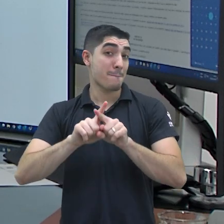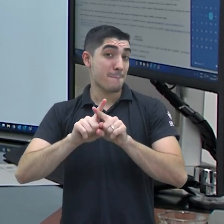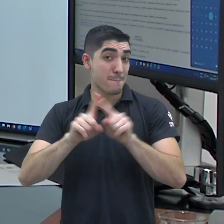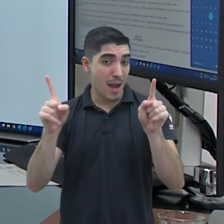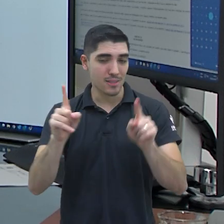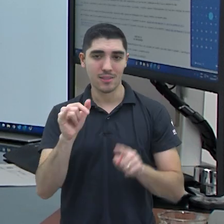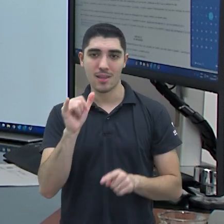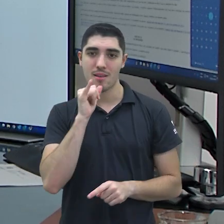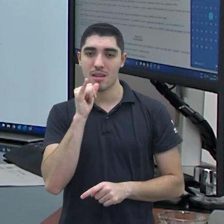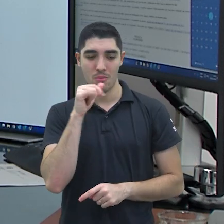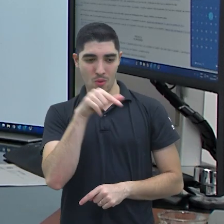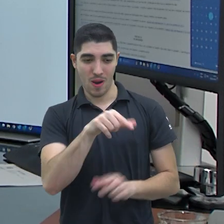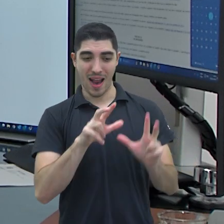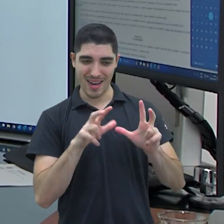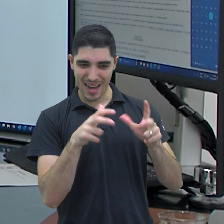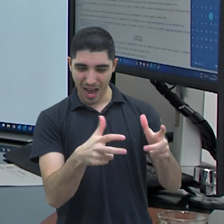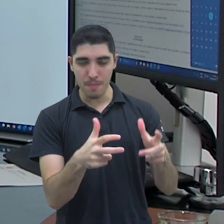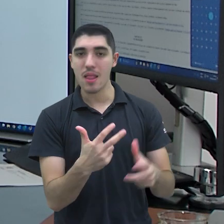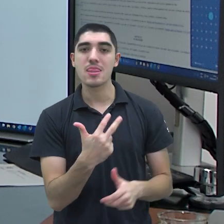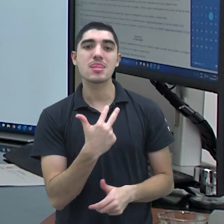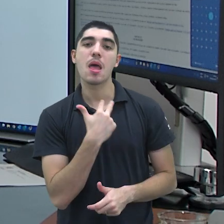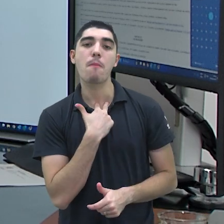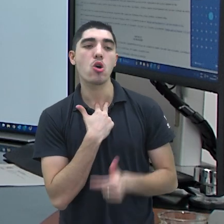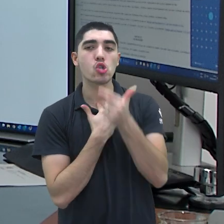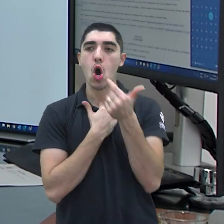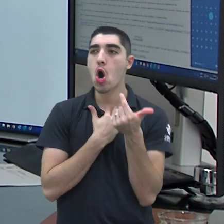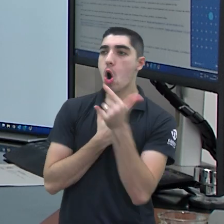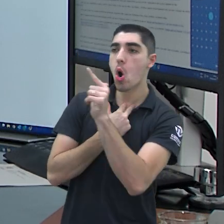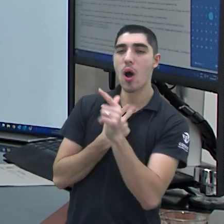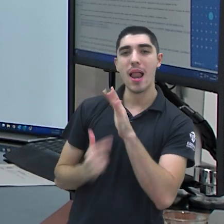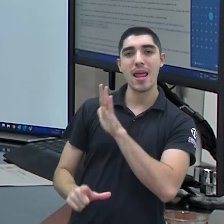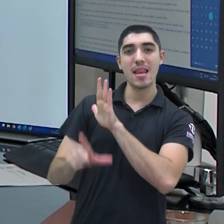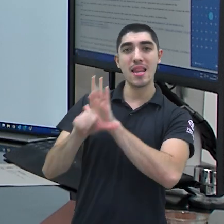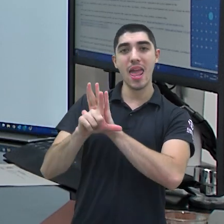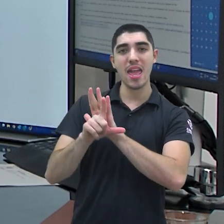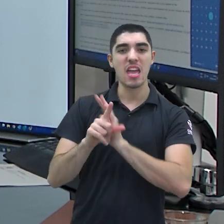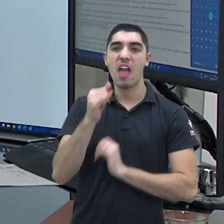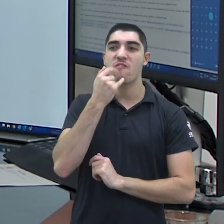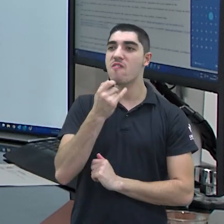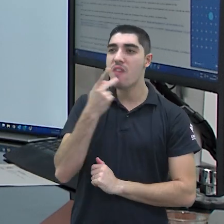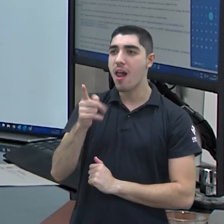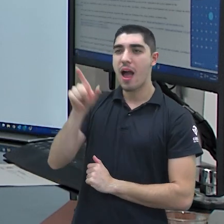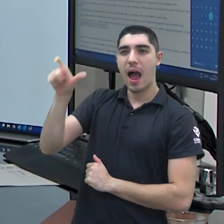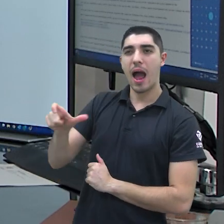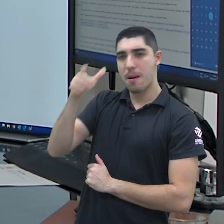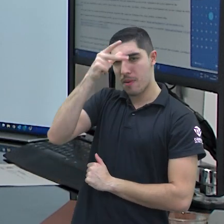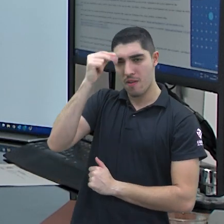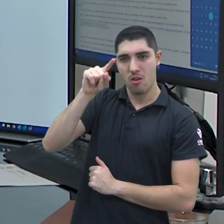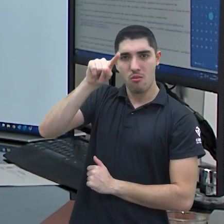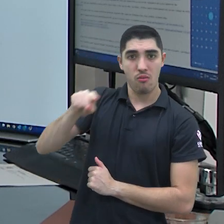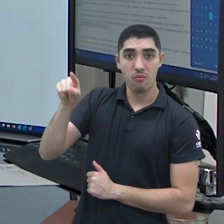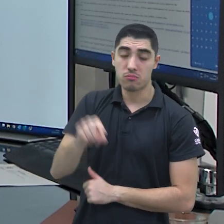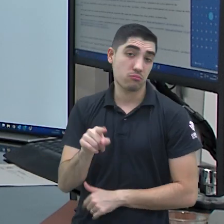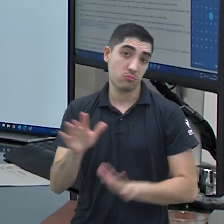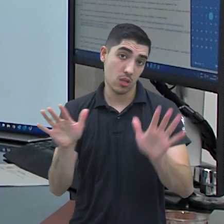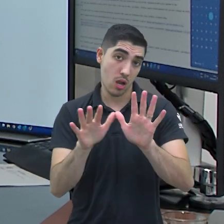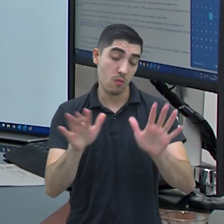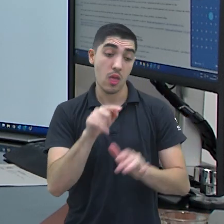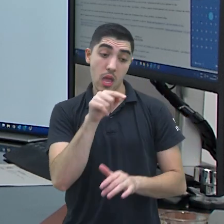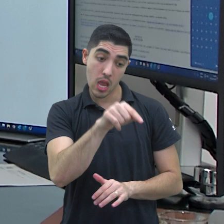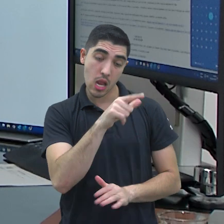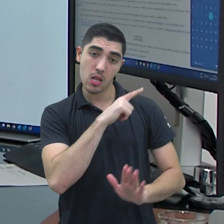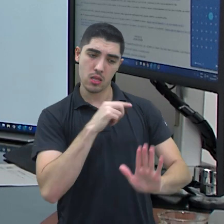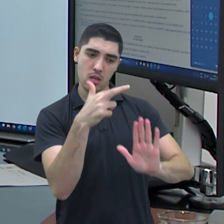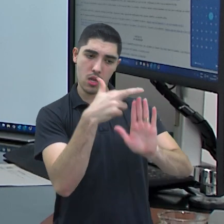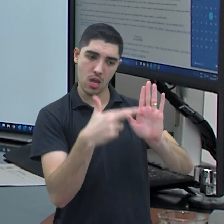A Câmara, por conta de sua autonomia, não pode ter a sua estrutura aprovada por uma lei que se sujeita à sanção do prefeito. Então ela é aprovada